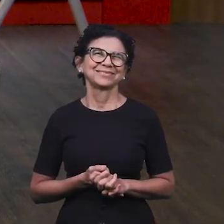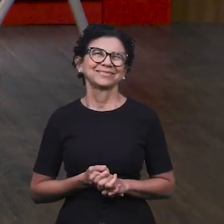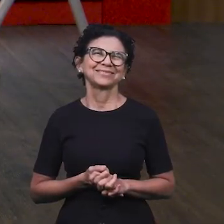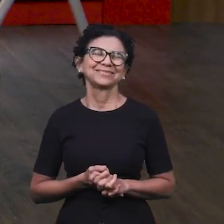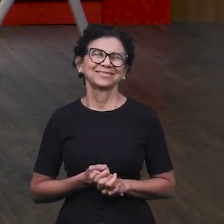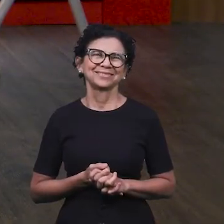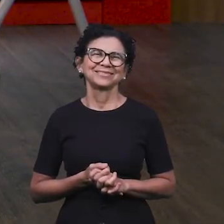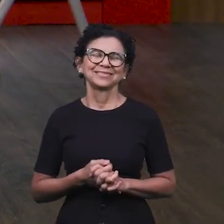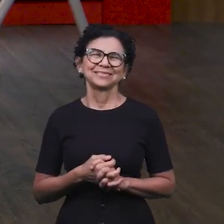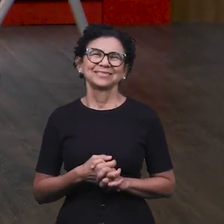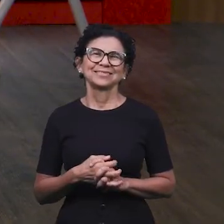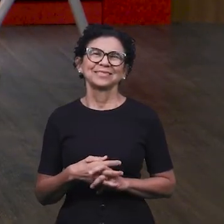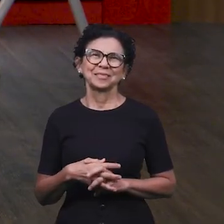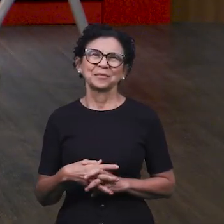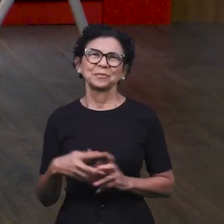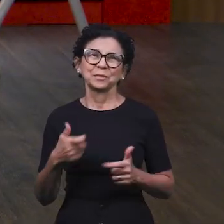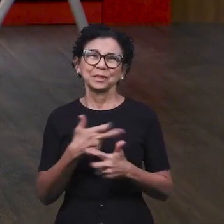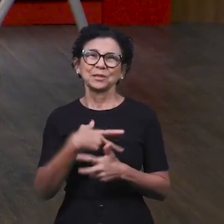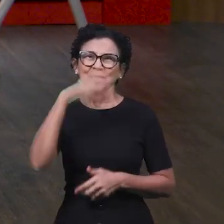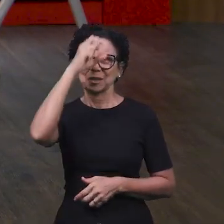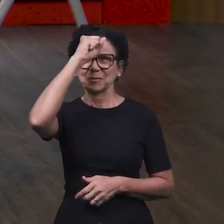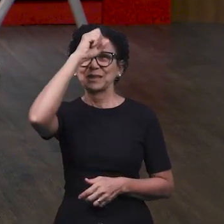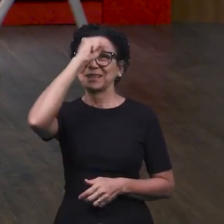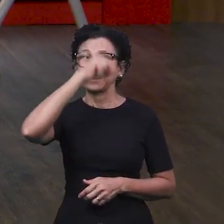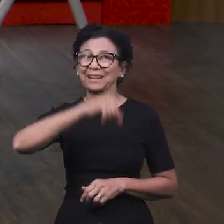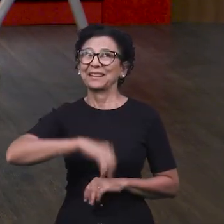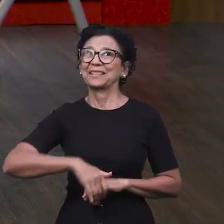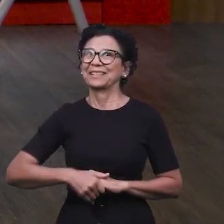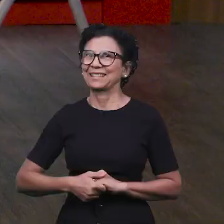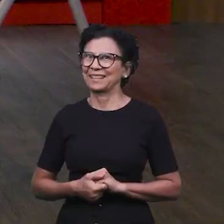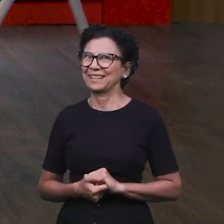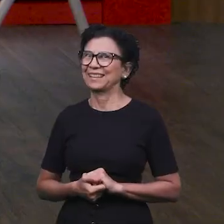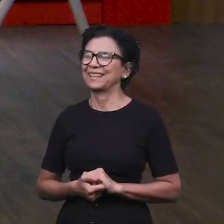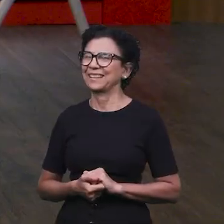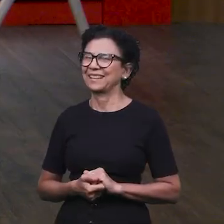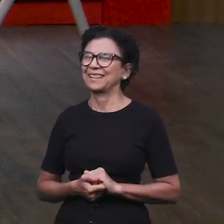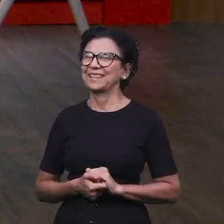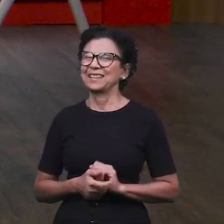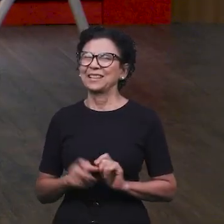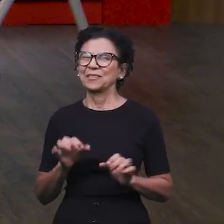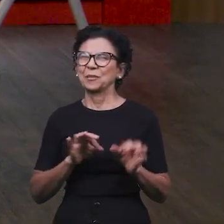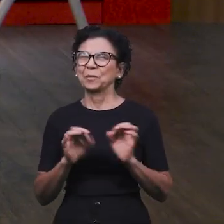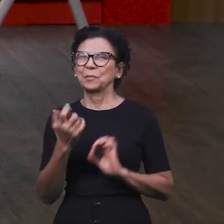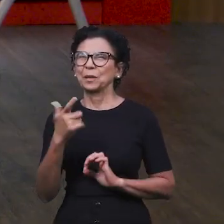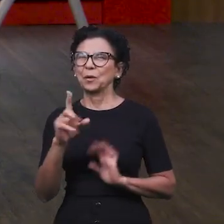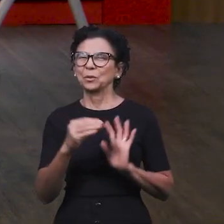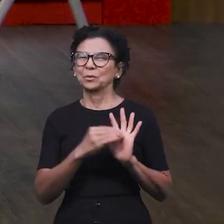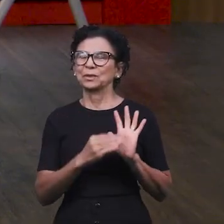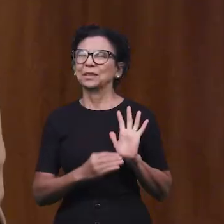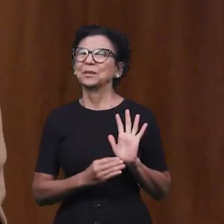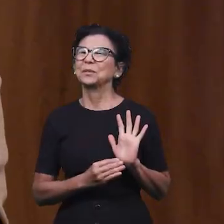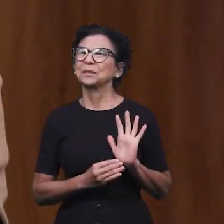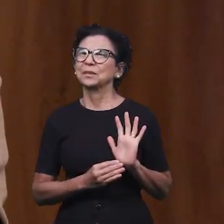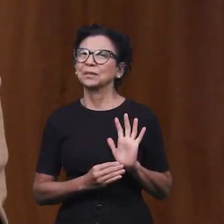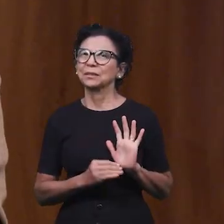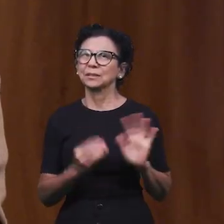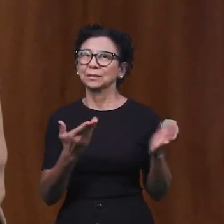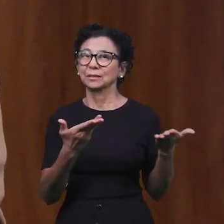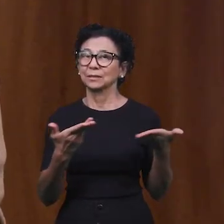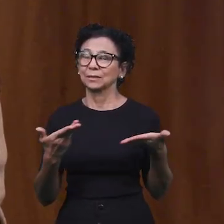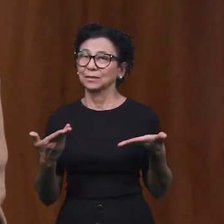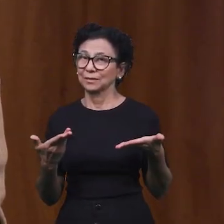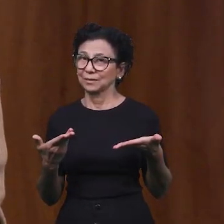Pastor João? Bastante. Esse episódio está rico. Eu acho que dá para fazer um outro. Vamos sim. Olha, então já fica